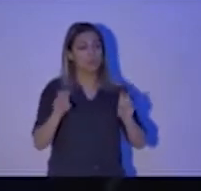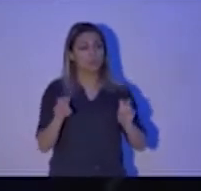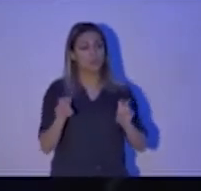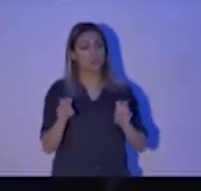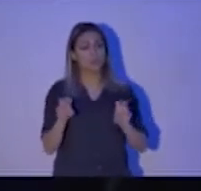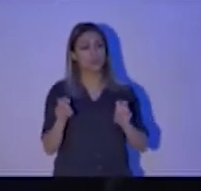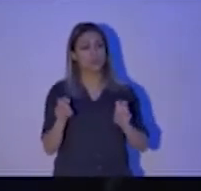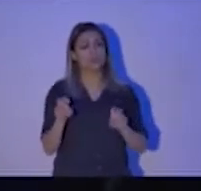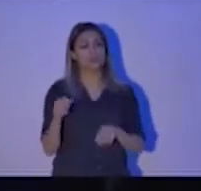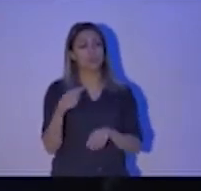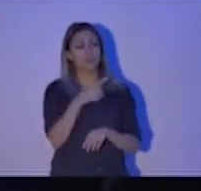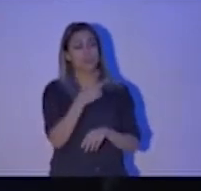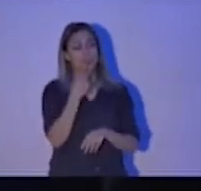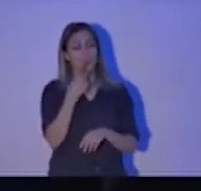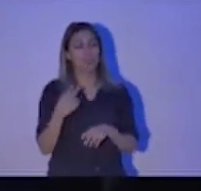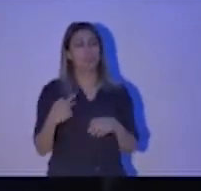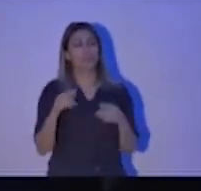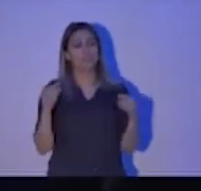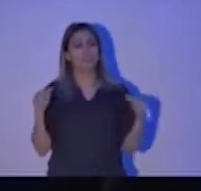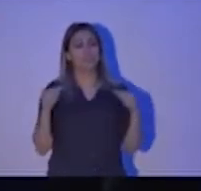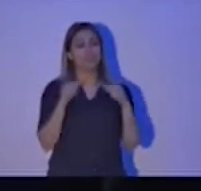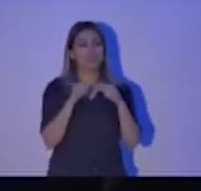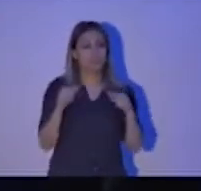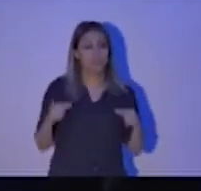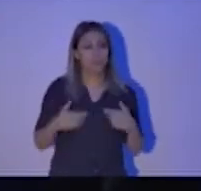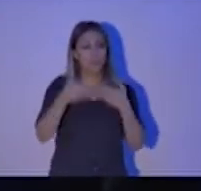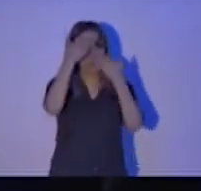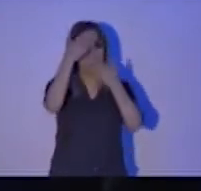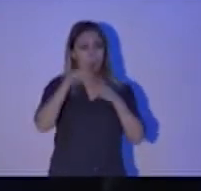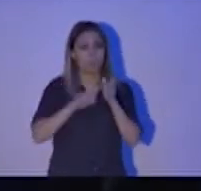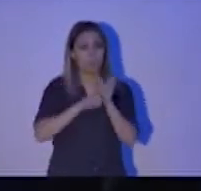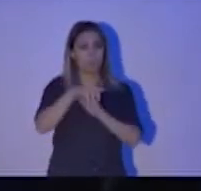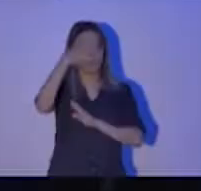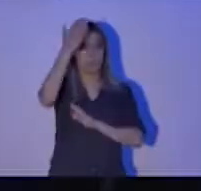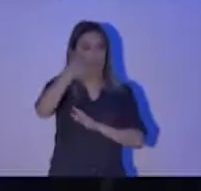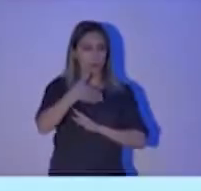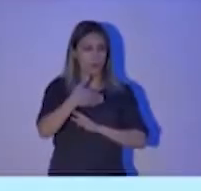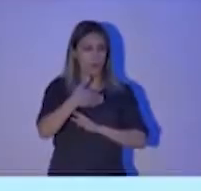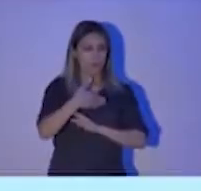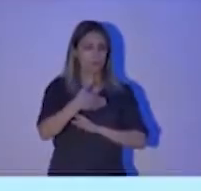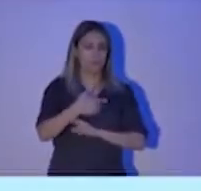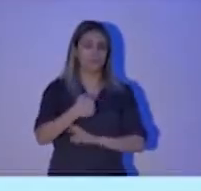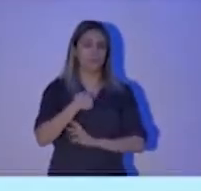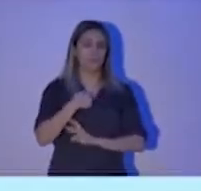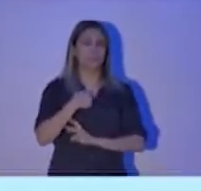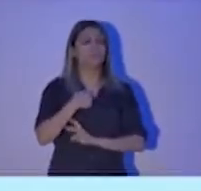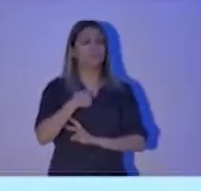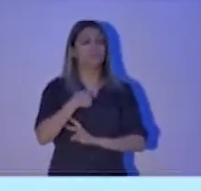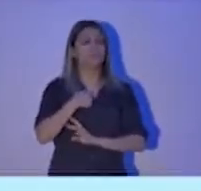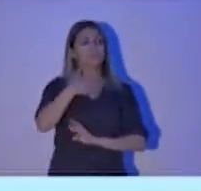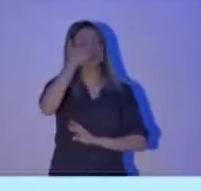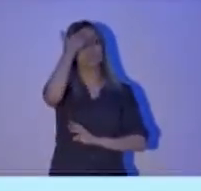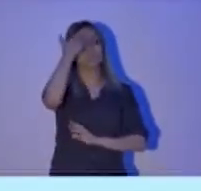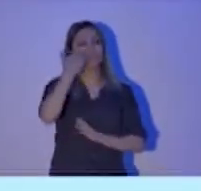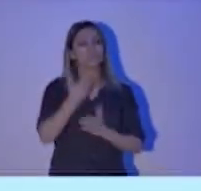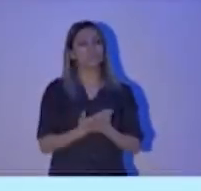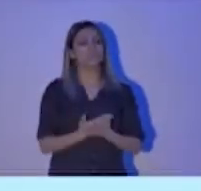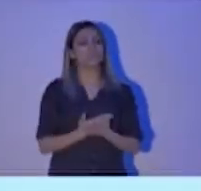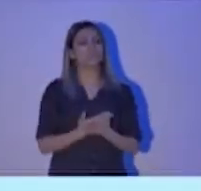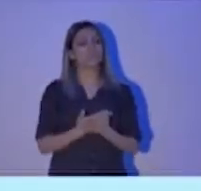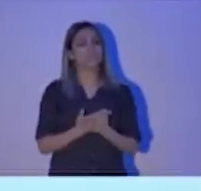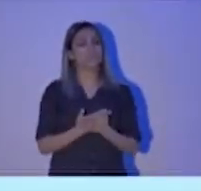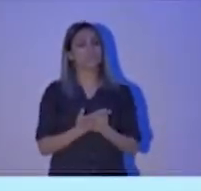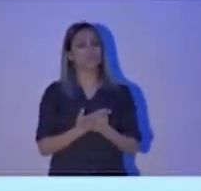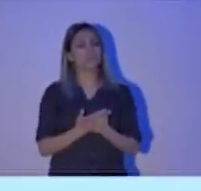que você fala de consenso e evidências científicas, né? Eu sou uma pessoa que acredito muito que, para